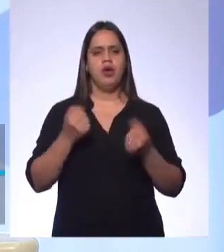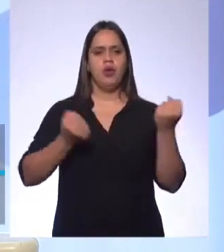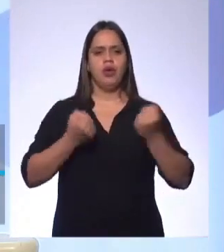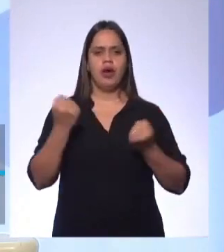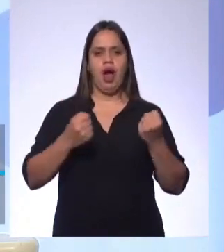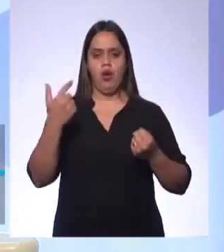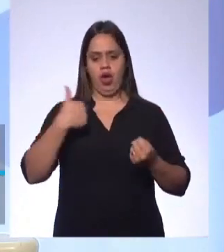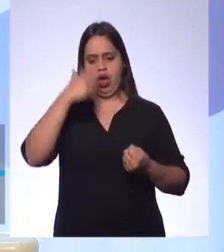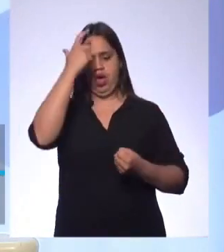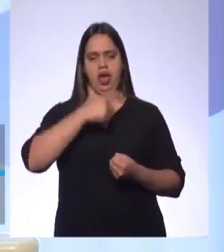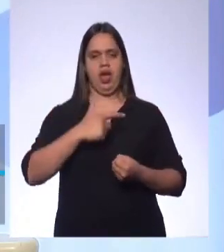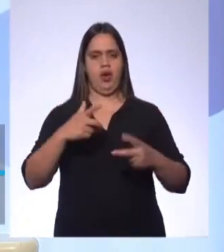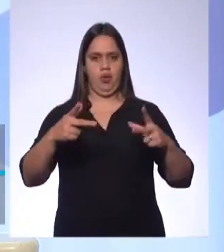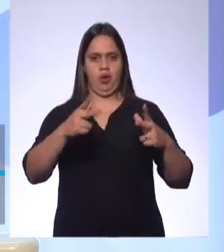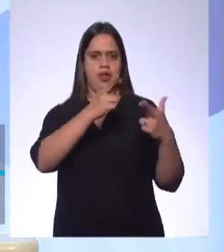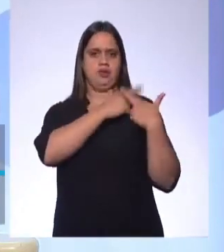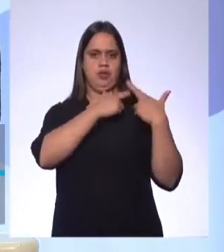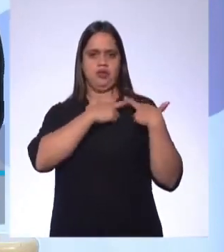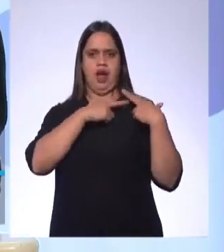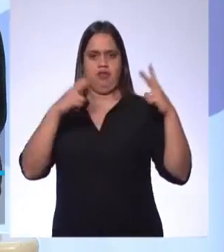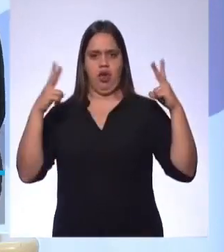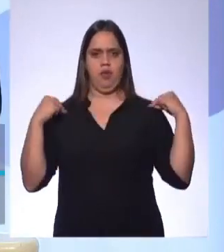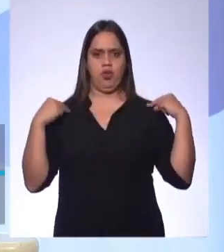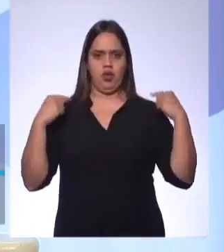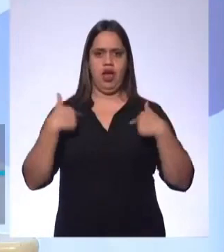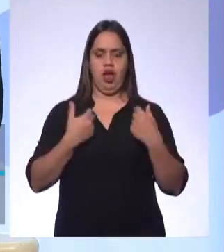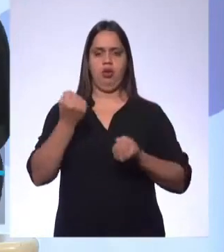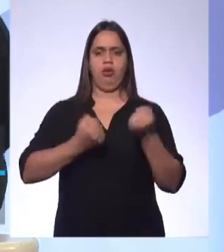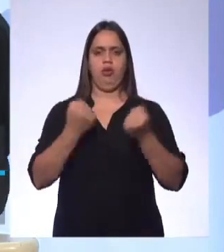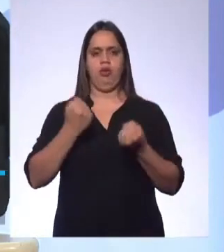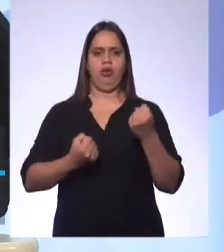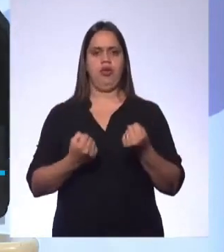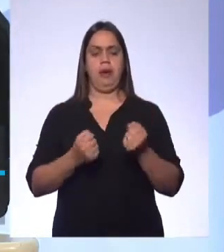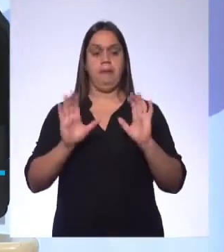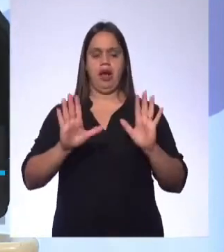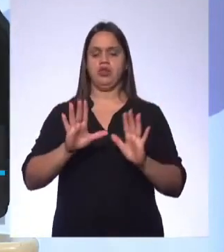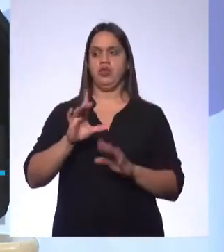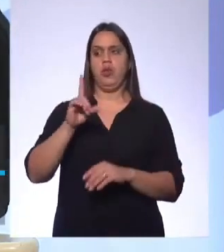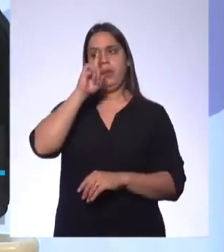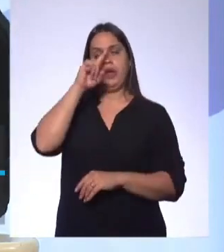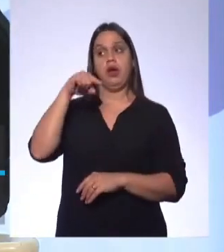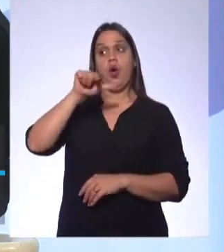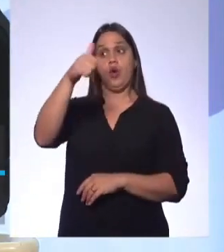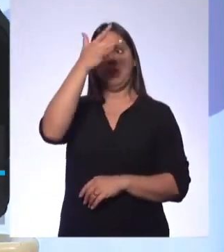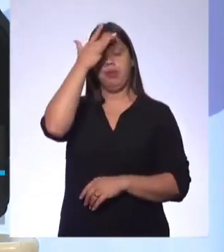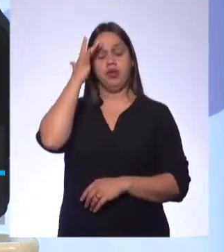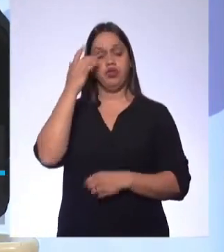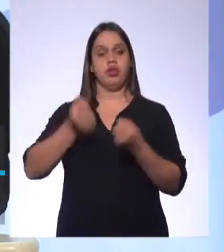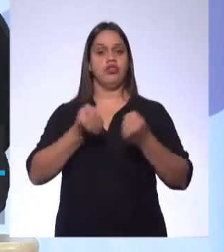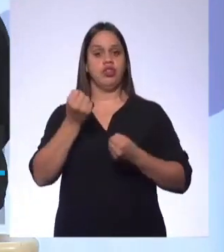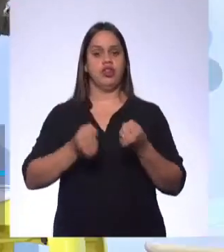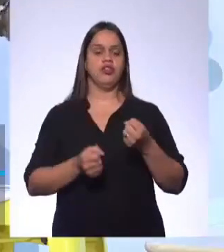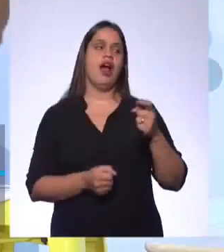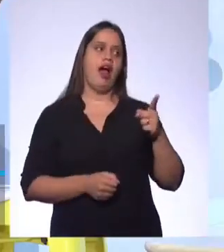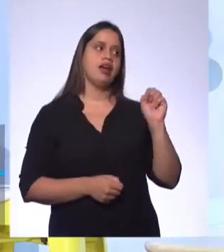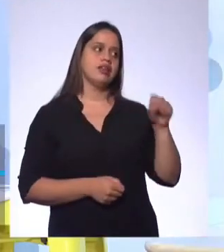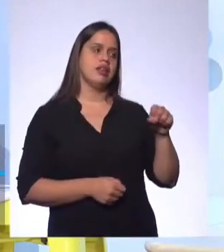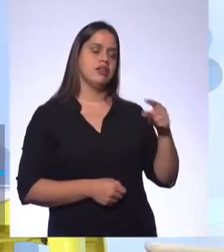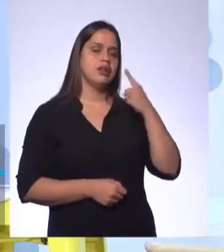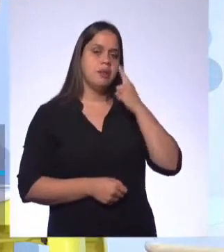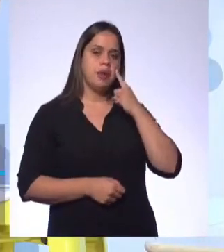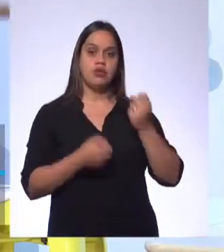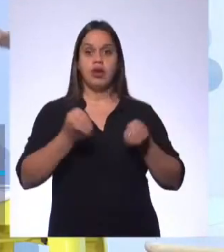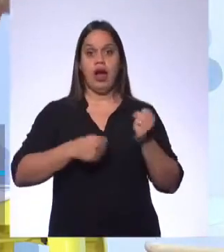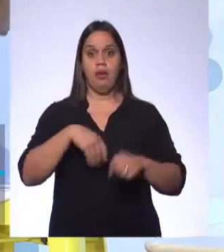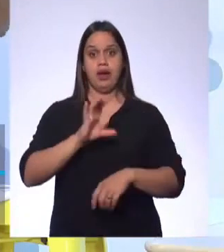estou dirigindo, então tá seguro. O problema é que tem outras pessoas dirigindo, né? Exatamente. Você pensa que o carro é mais seguro,